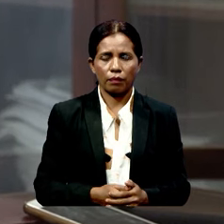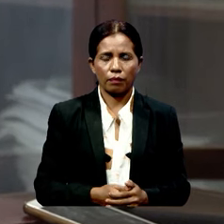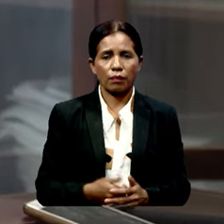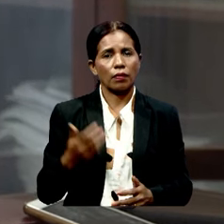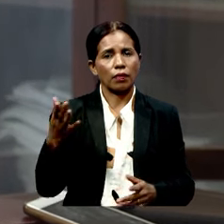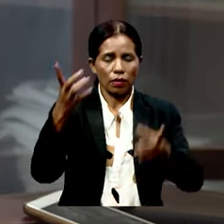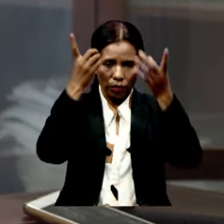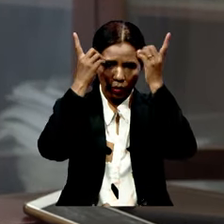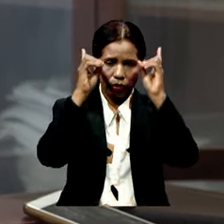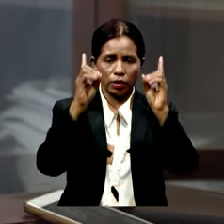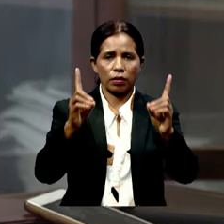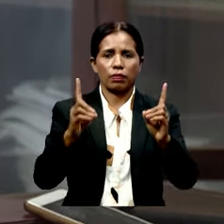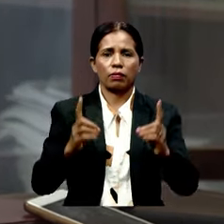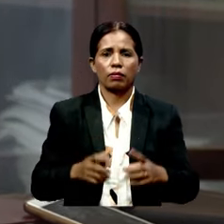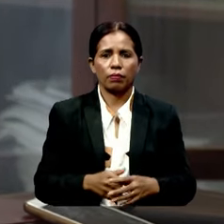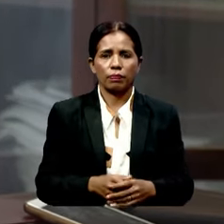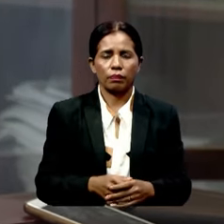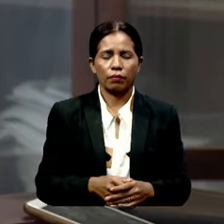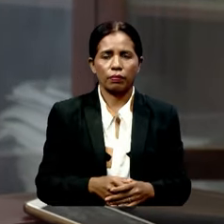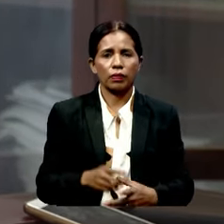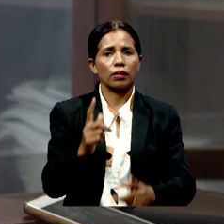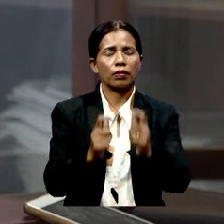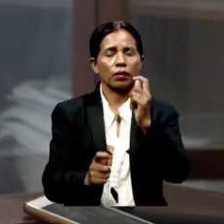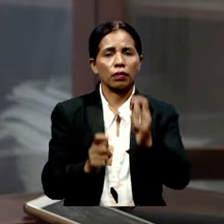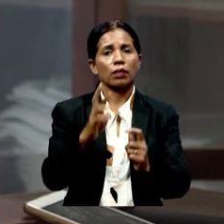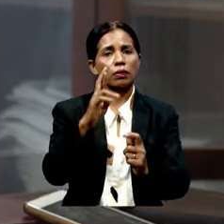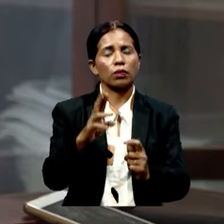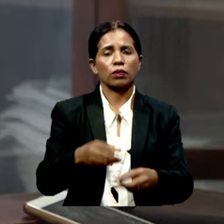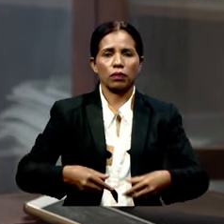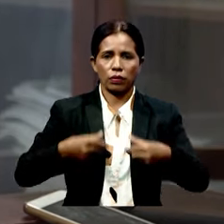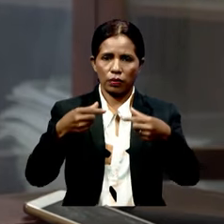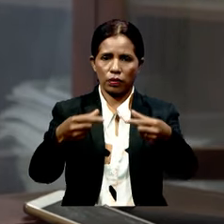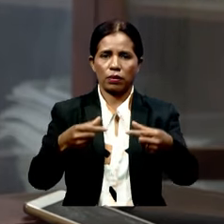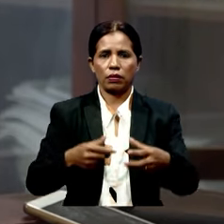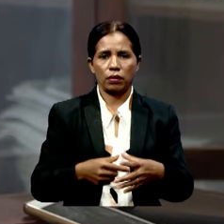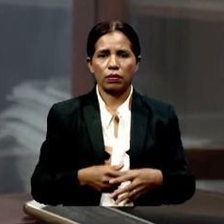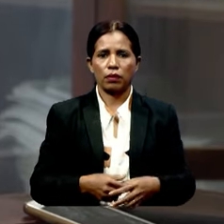decisão na BQ, Tribunal Recurso for,